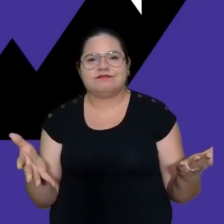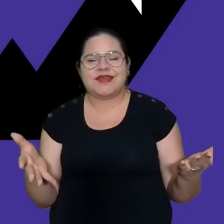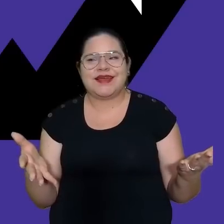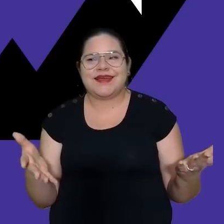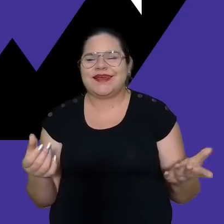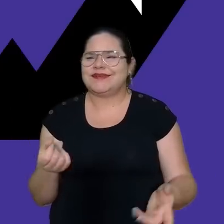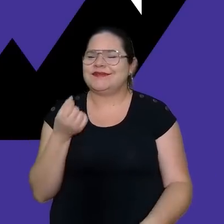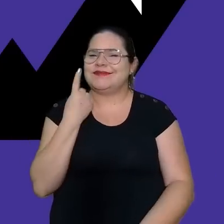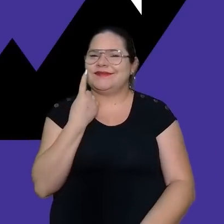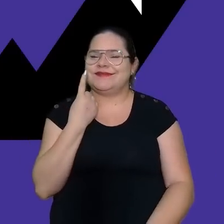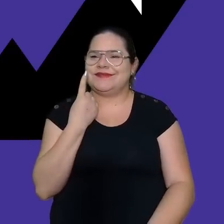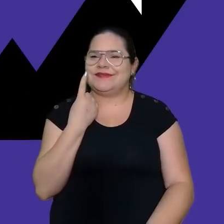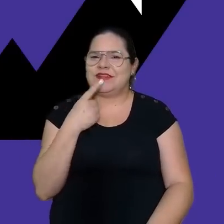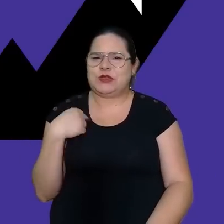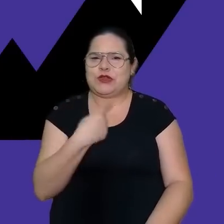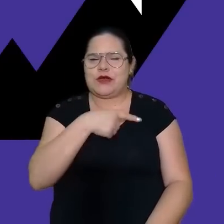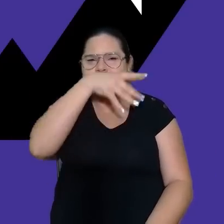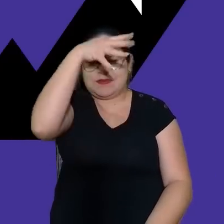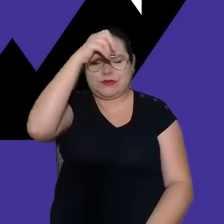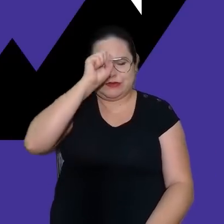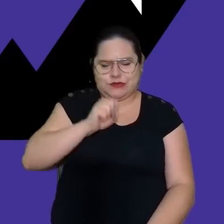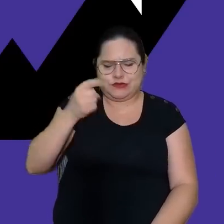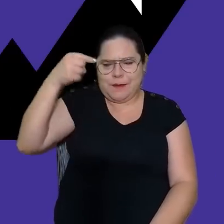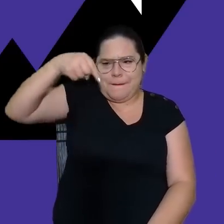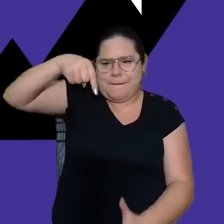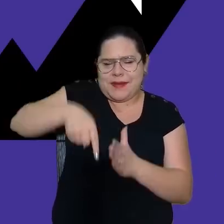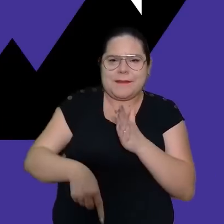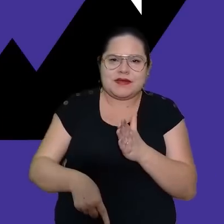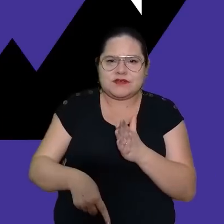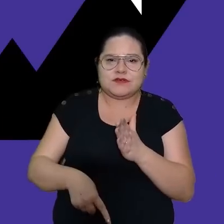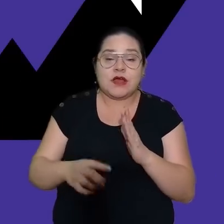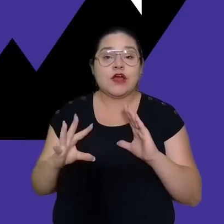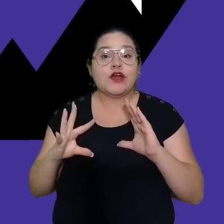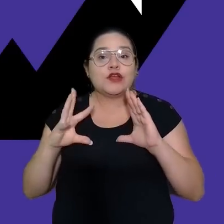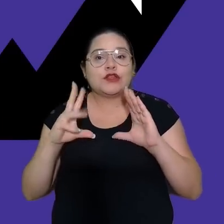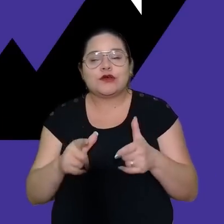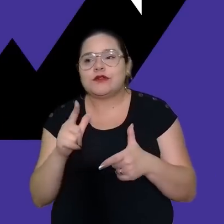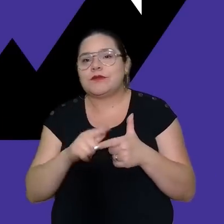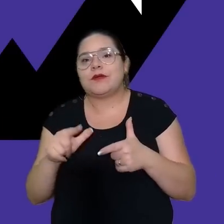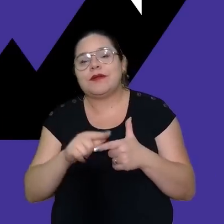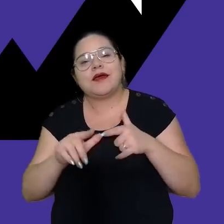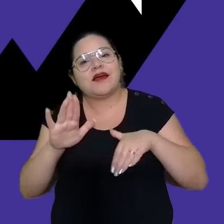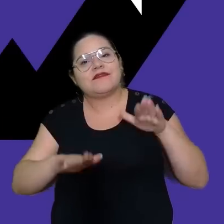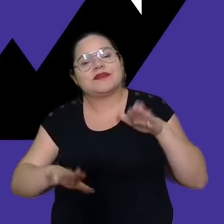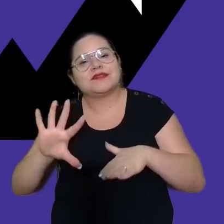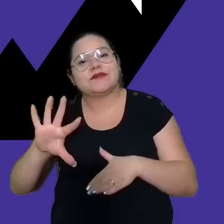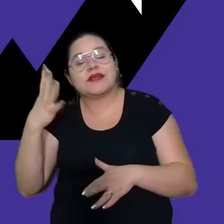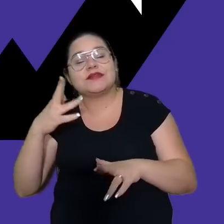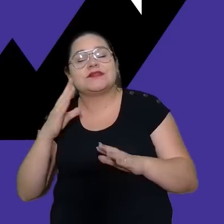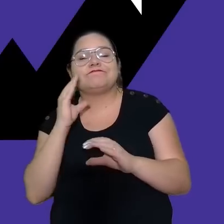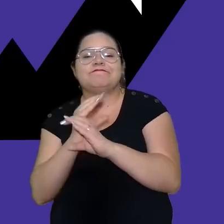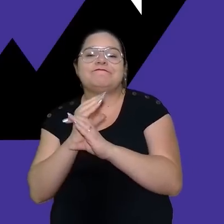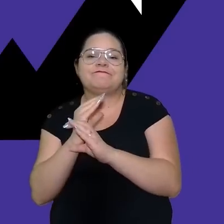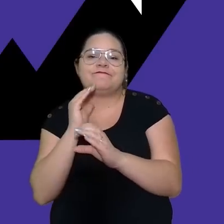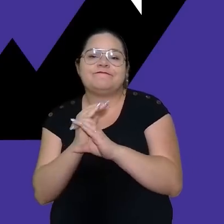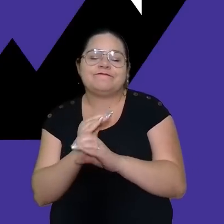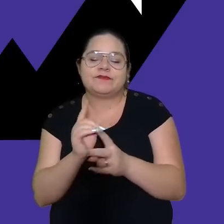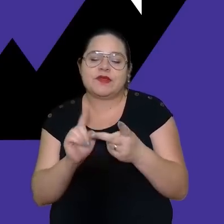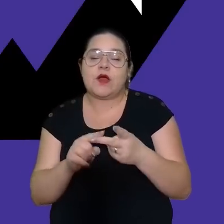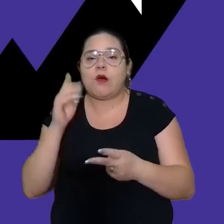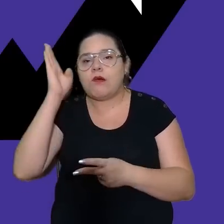Nós estamos do Mato Grosso do Sul para baixo. Então, todo esse problema, às vezes, é gerado por falta de comunicação ou má comunicação,